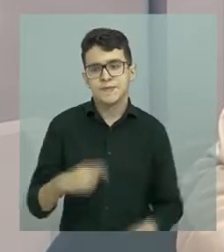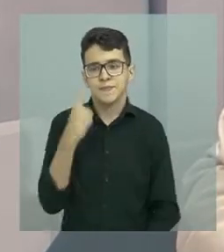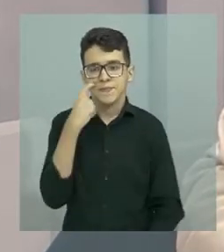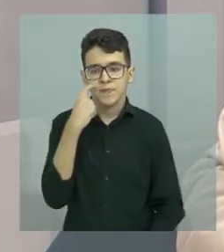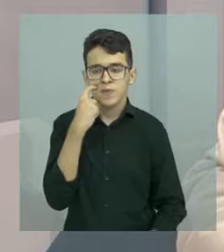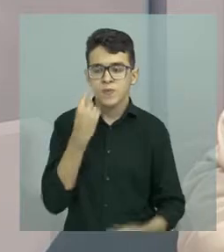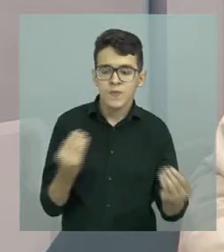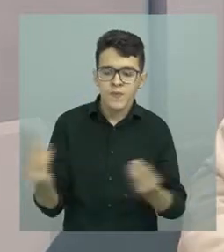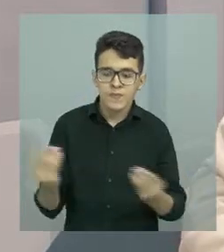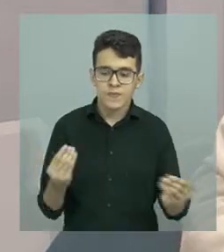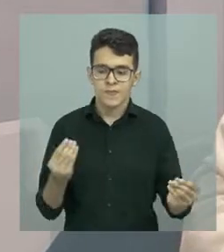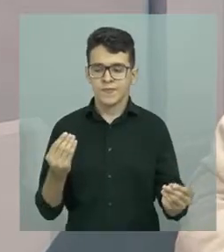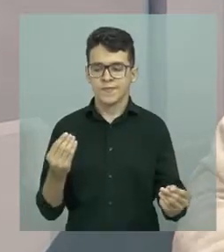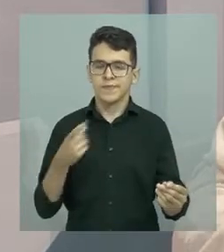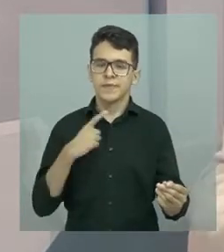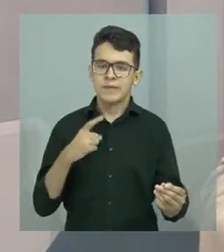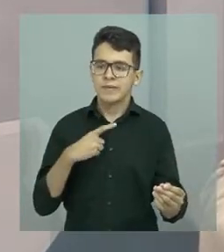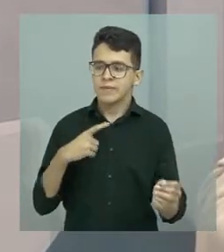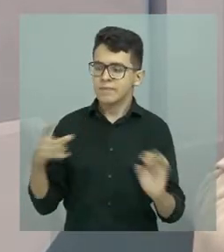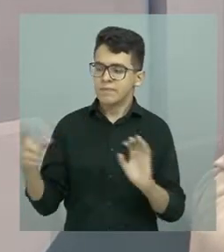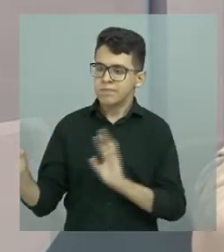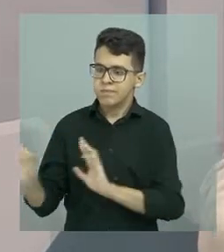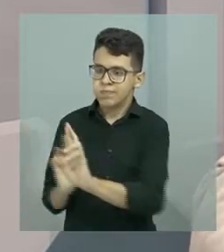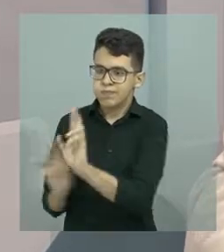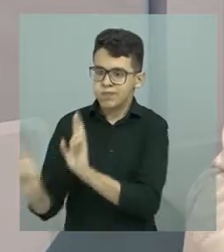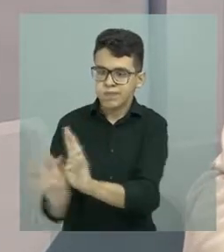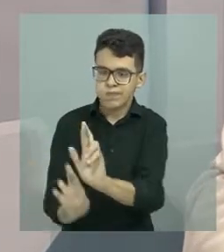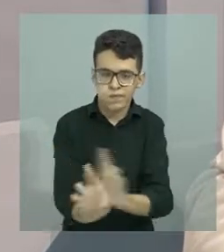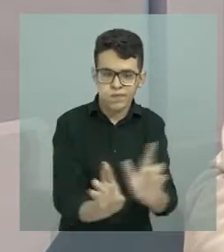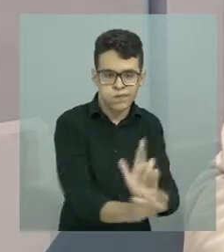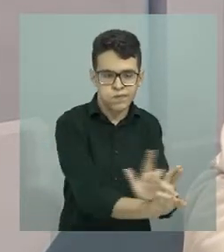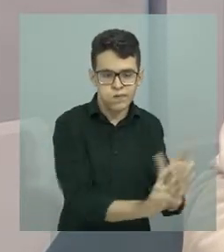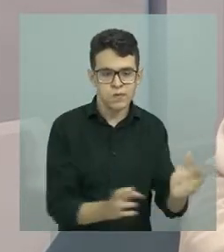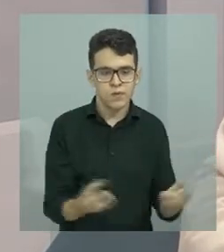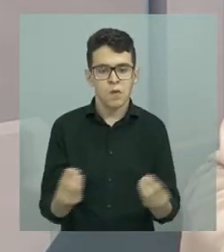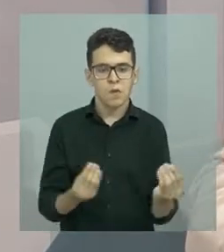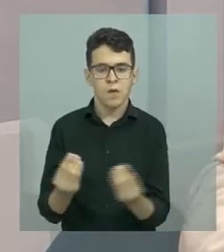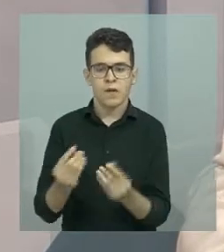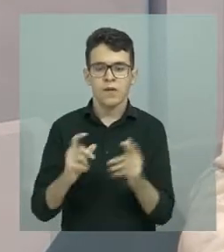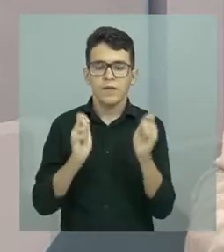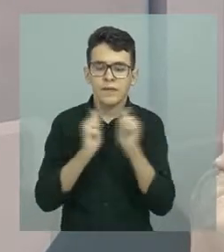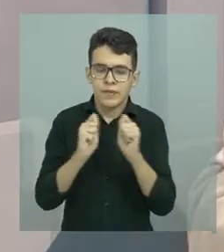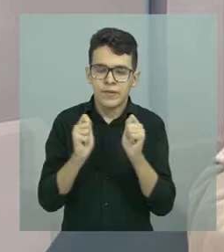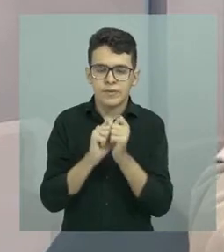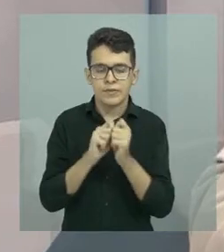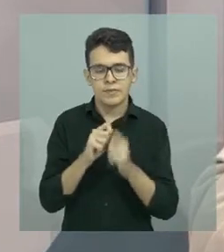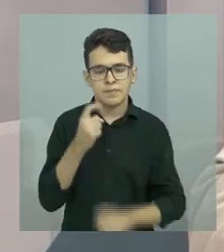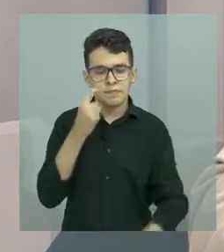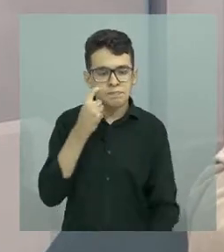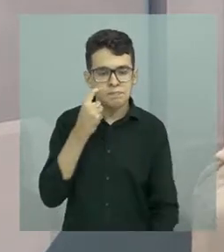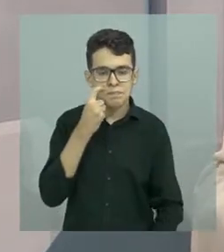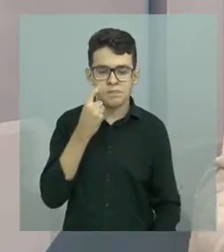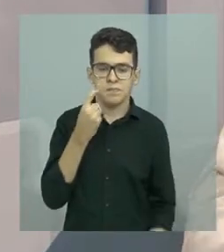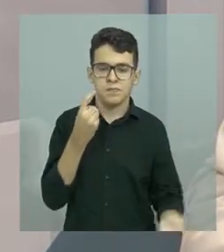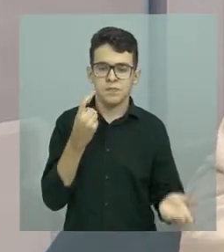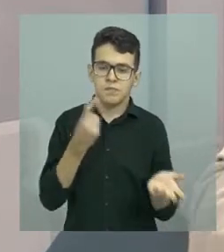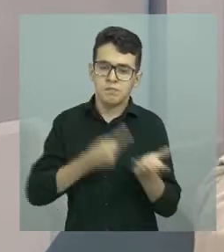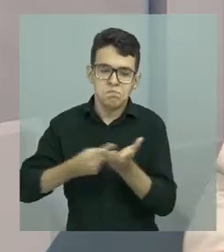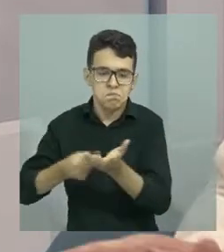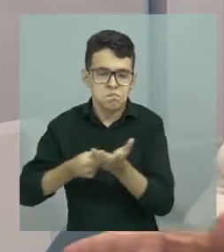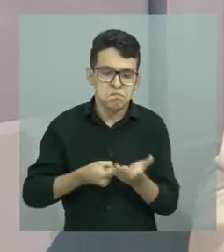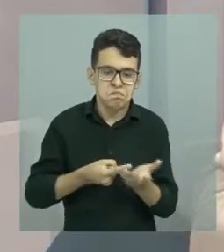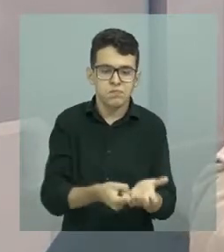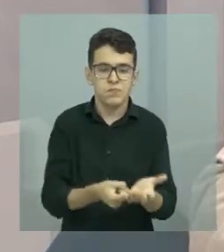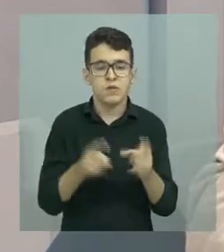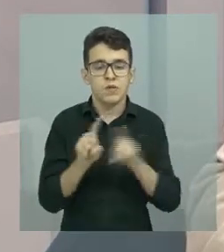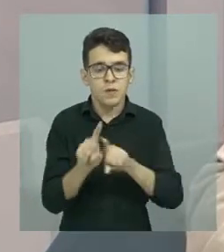que os municípios tenham um maior diálogo, tá, e os entraves naquilo que dificulta a vida da população